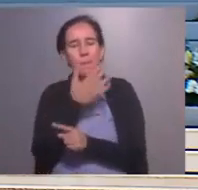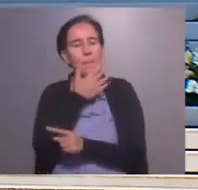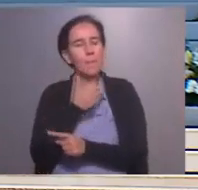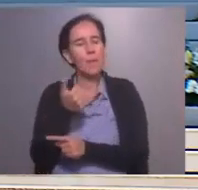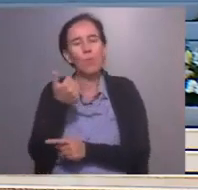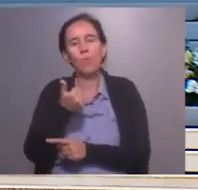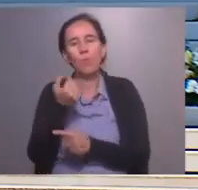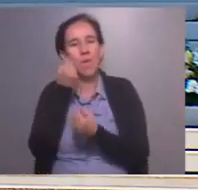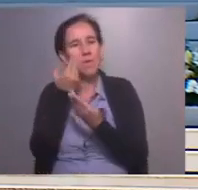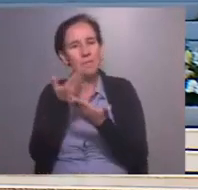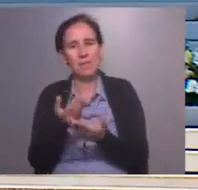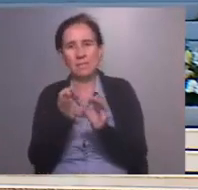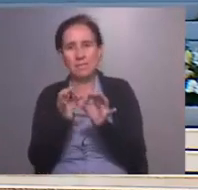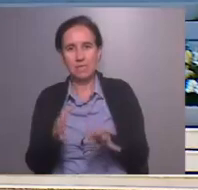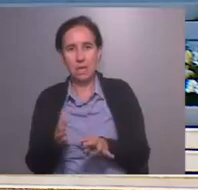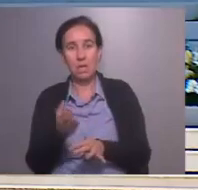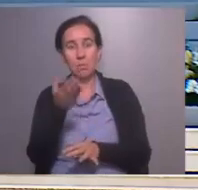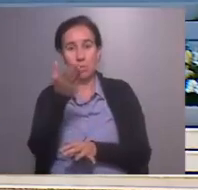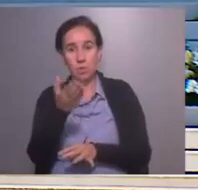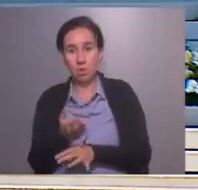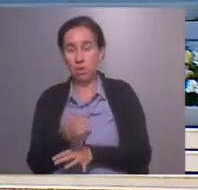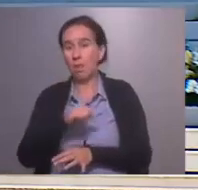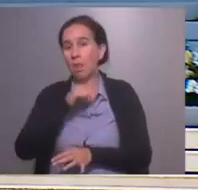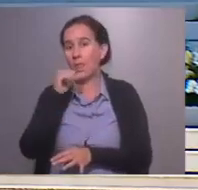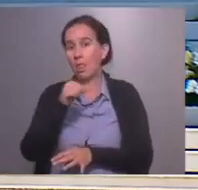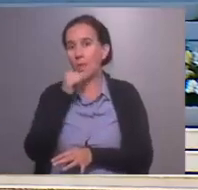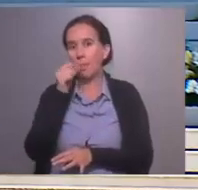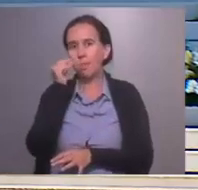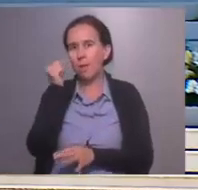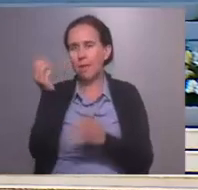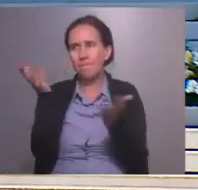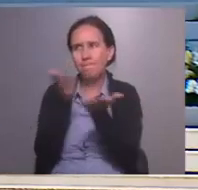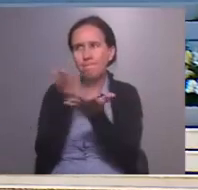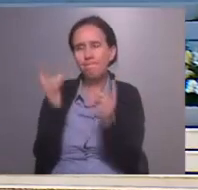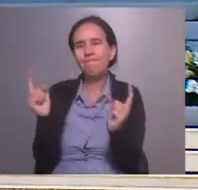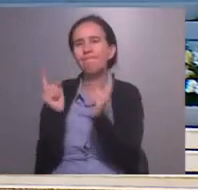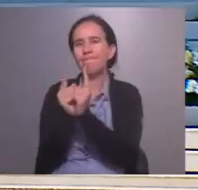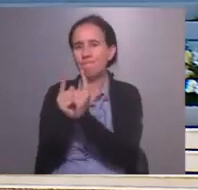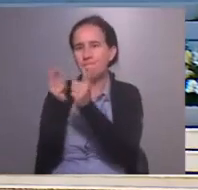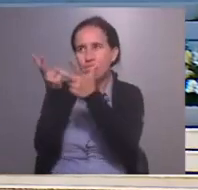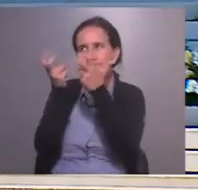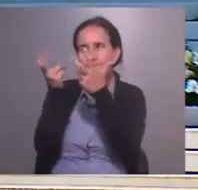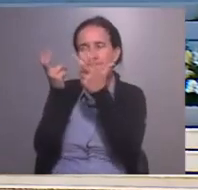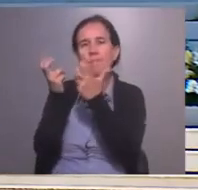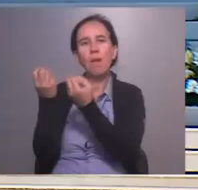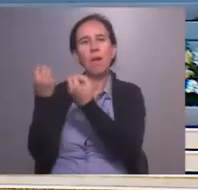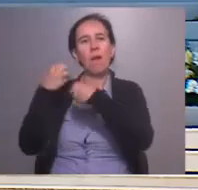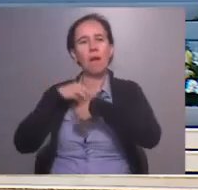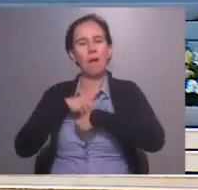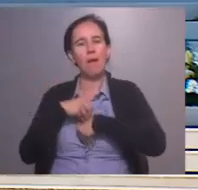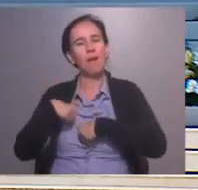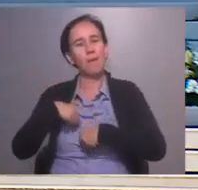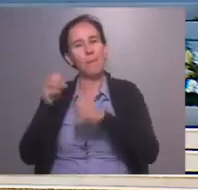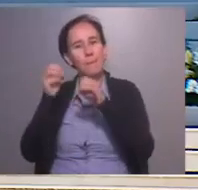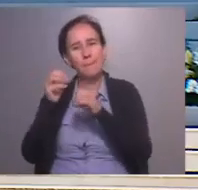bondade, porque estava enraizado na permanente escuta do Pai, que lhe permitia realizar todas as